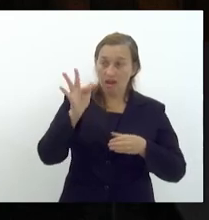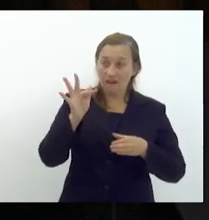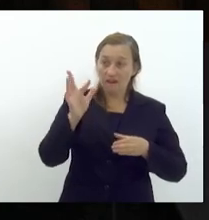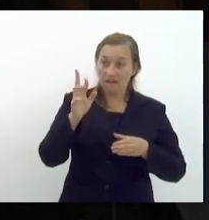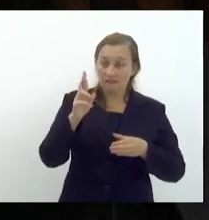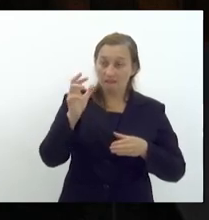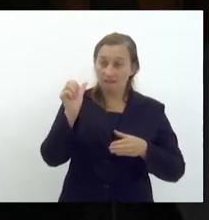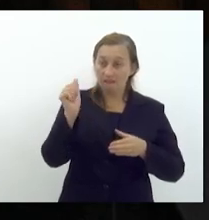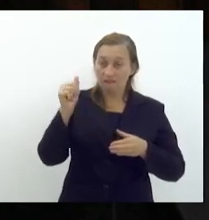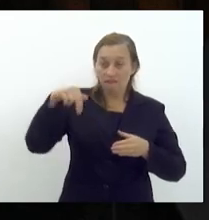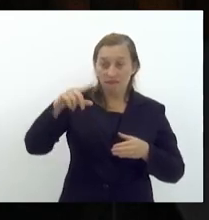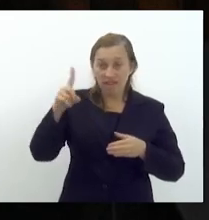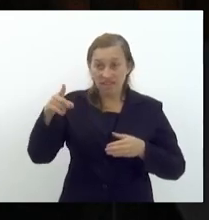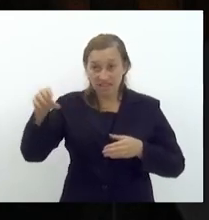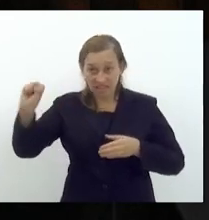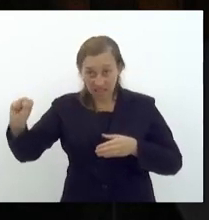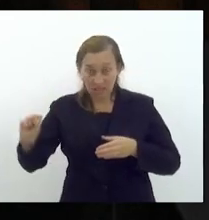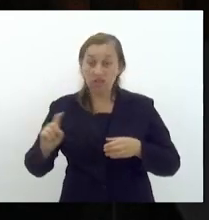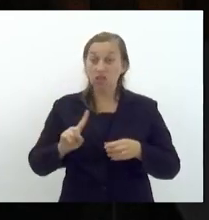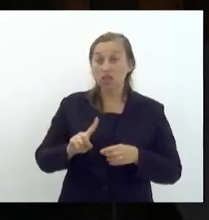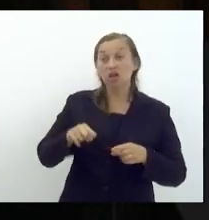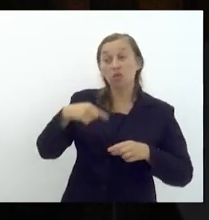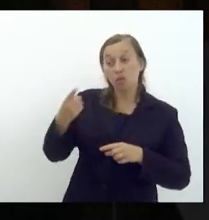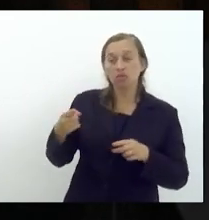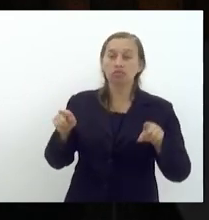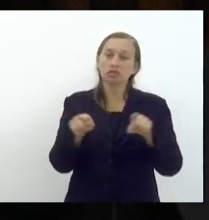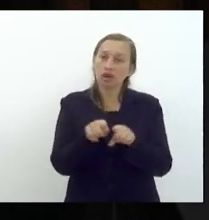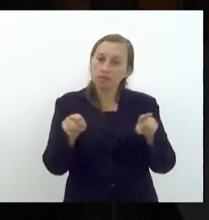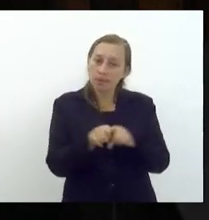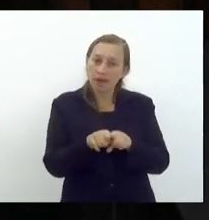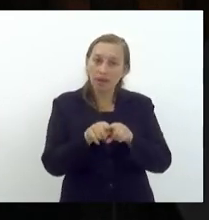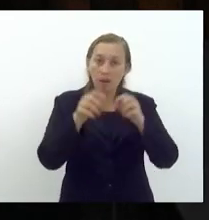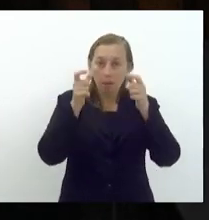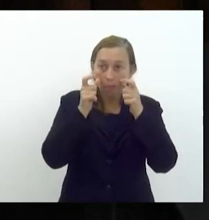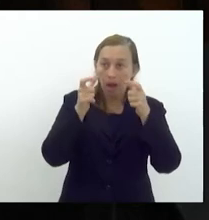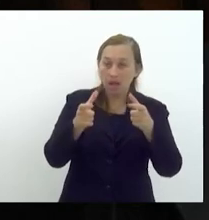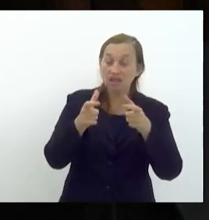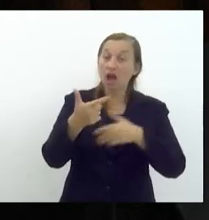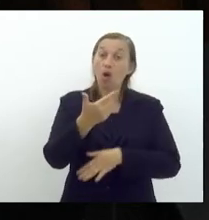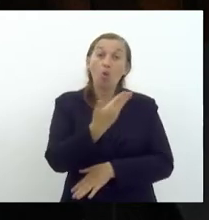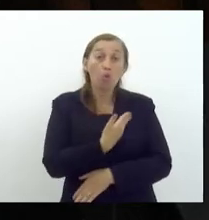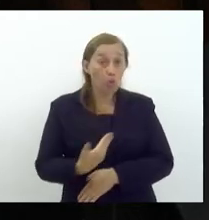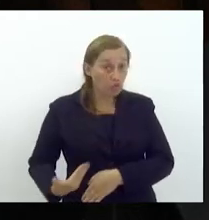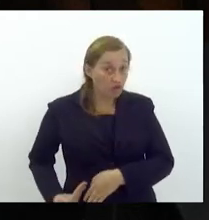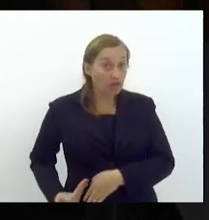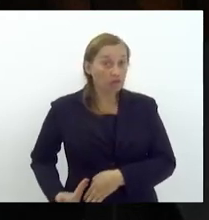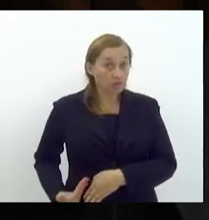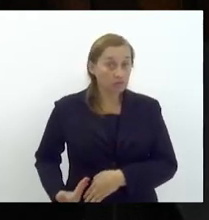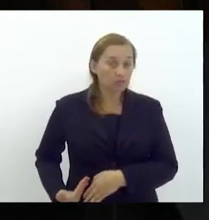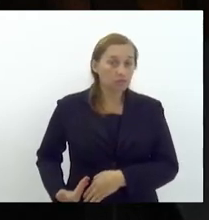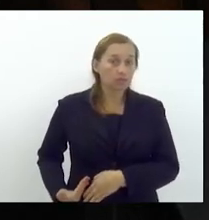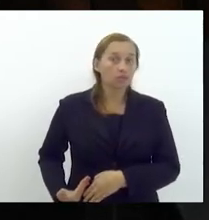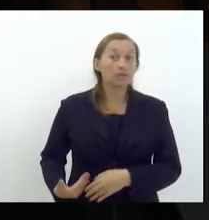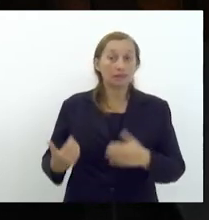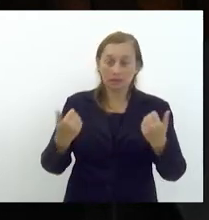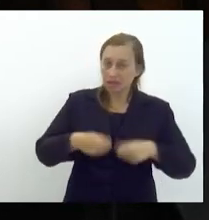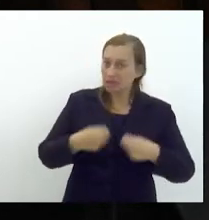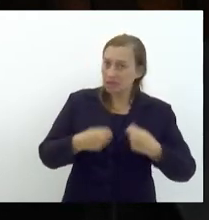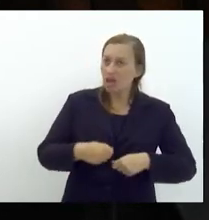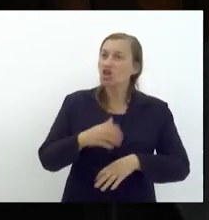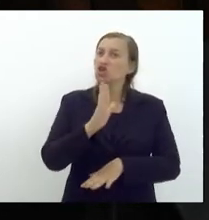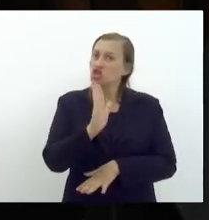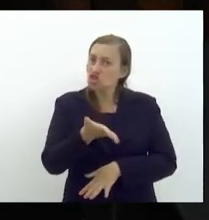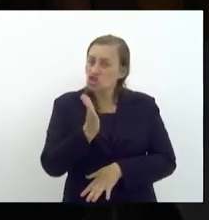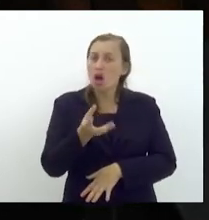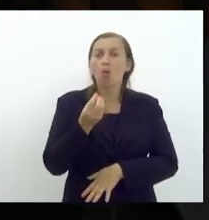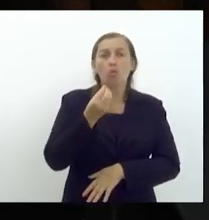simplesmente também para alertar o governo sobre essa hipótese mas eu já